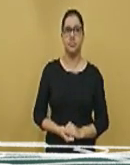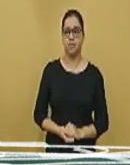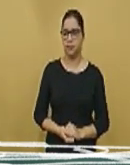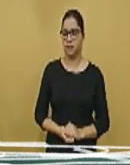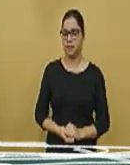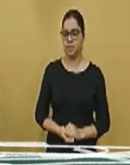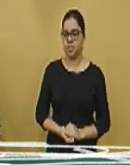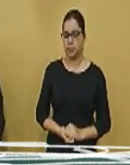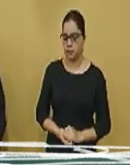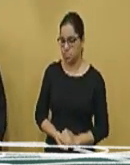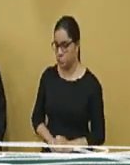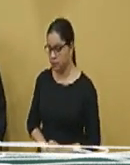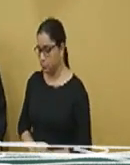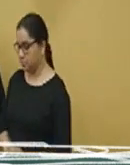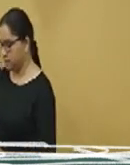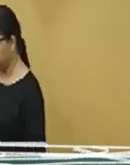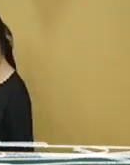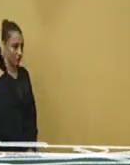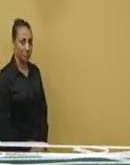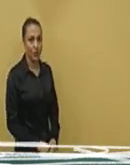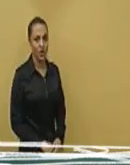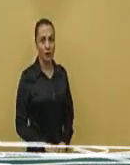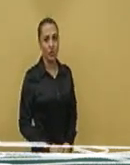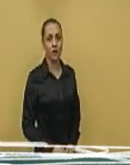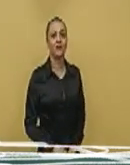Agora sim, encerramos o segundo bloco.